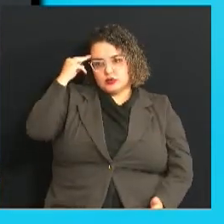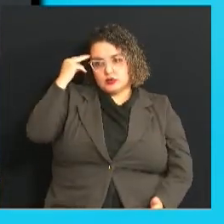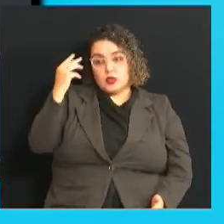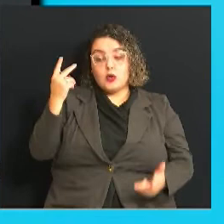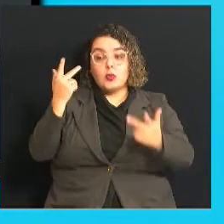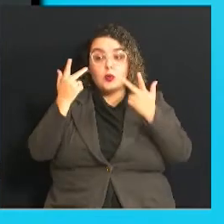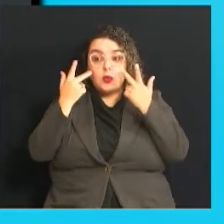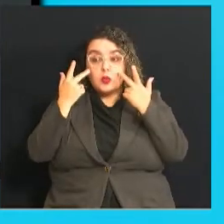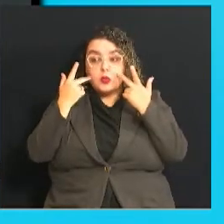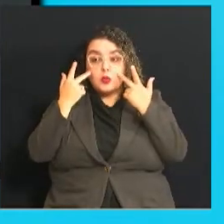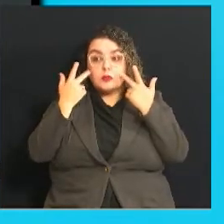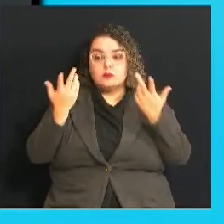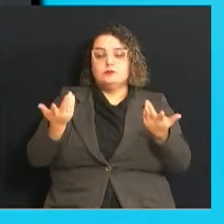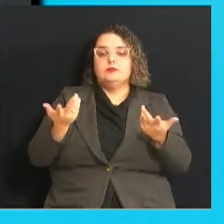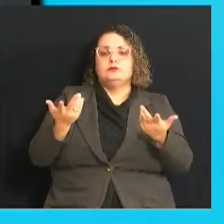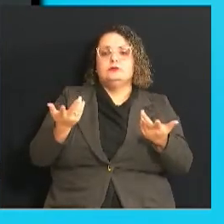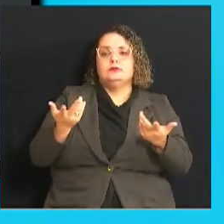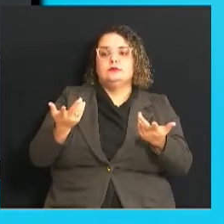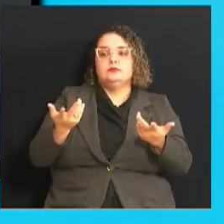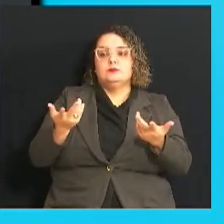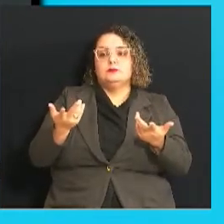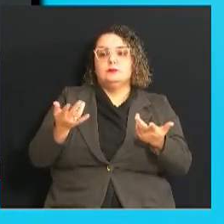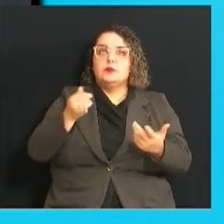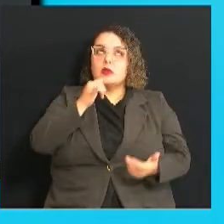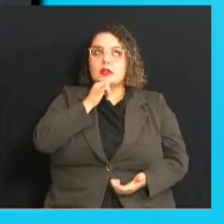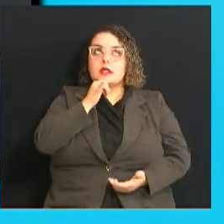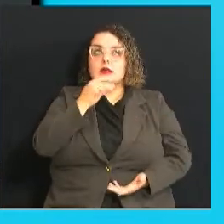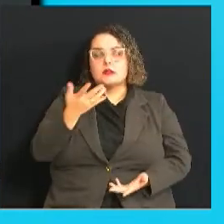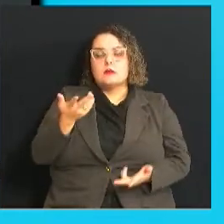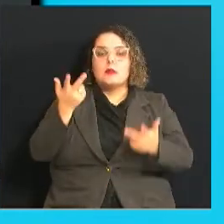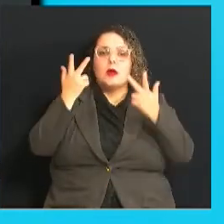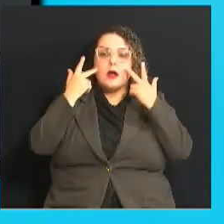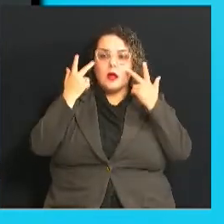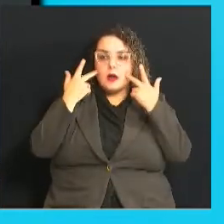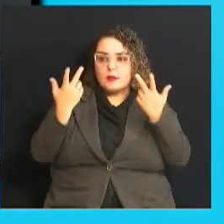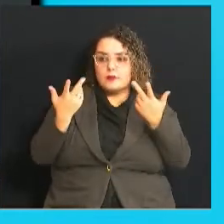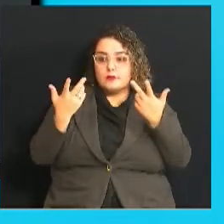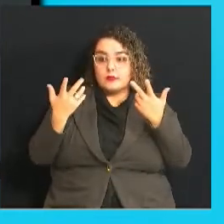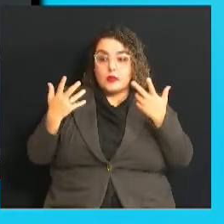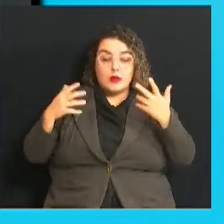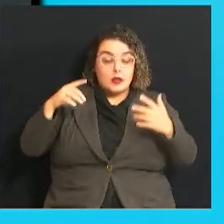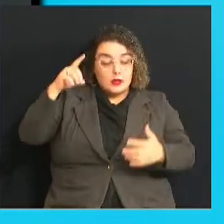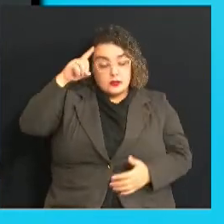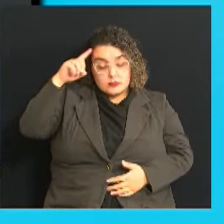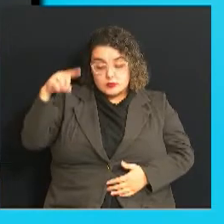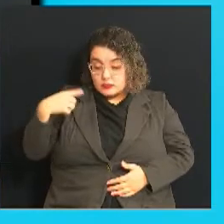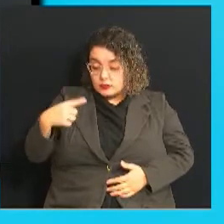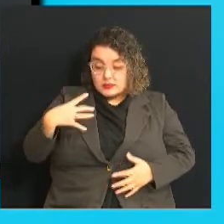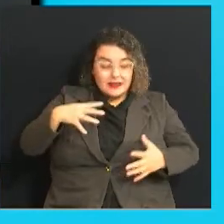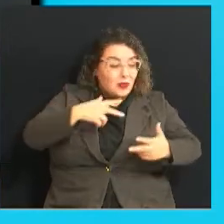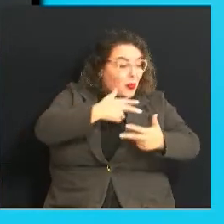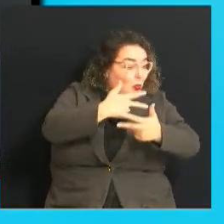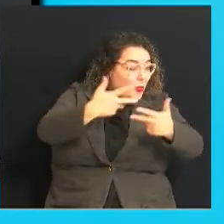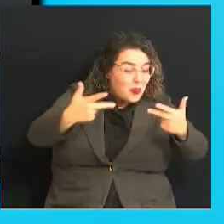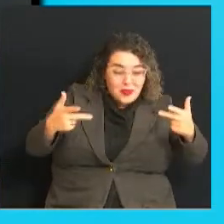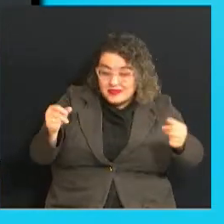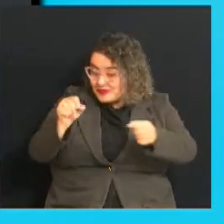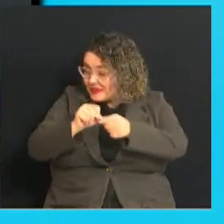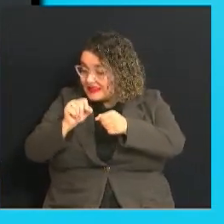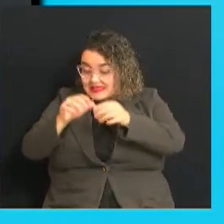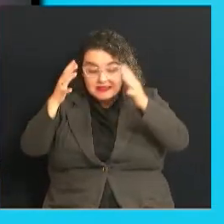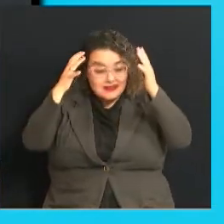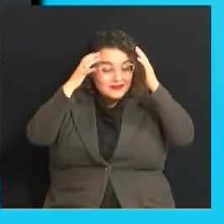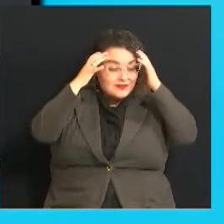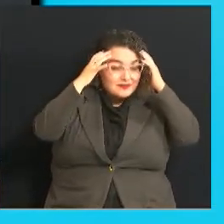gente esteja... O mais comum é estar tão atribulado no dia a dia que a gente começa a ter algumas